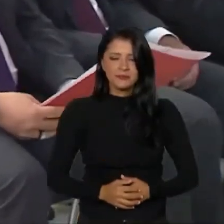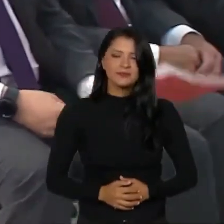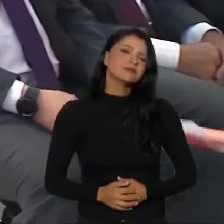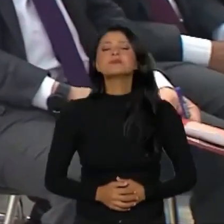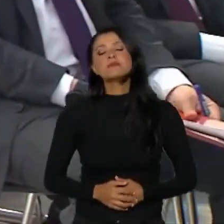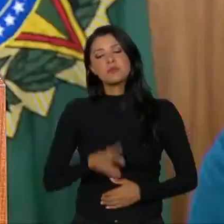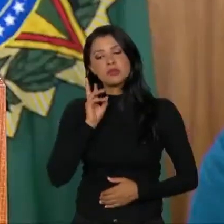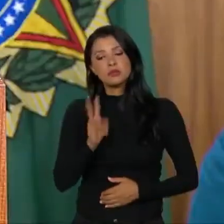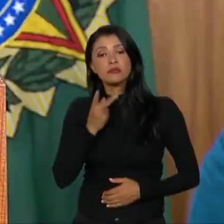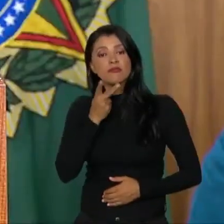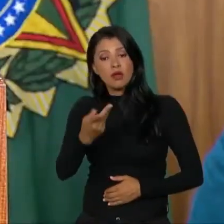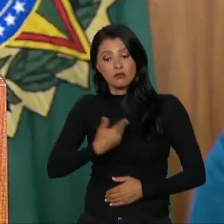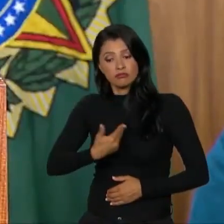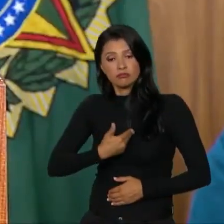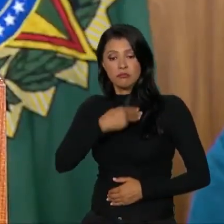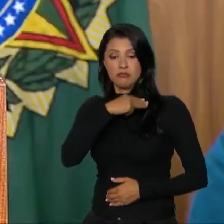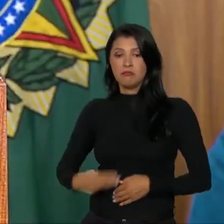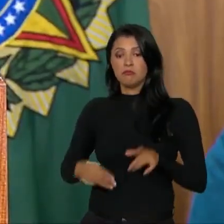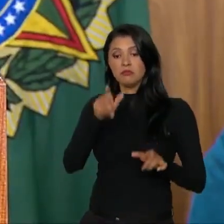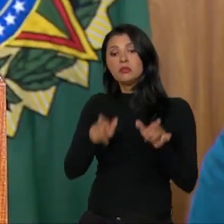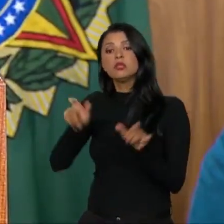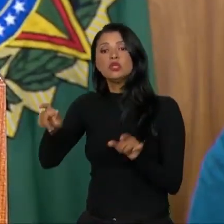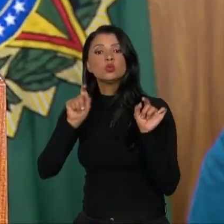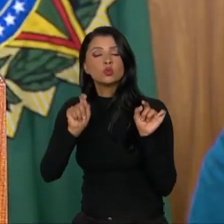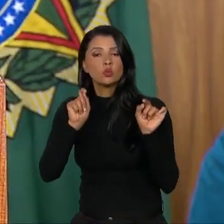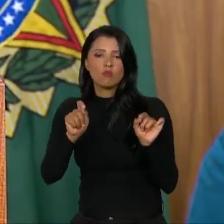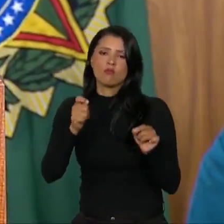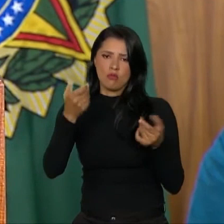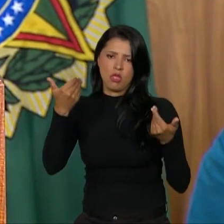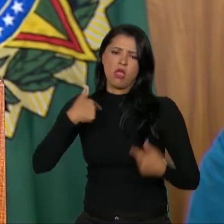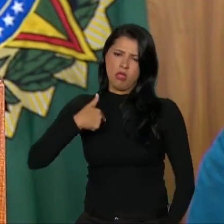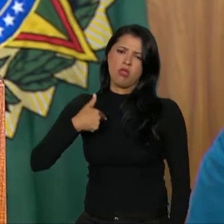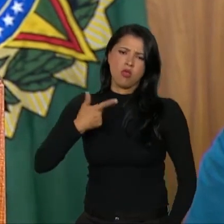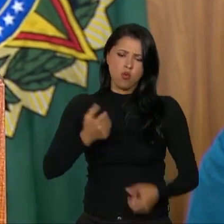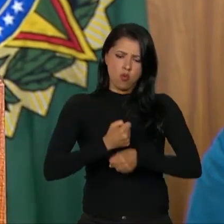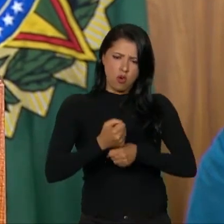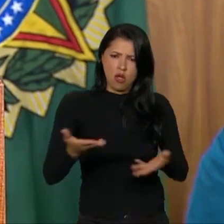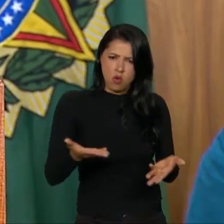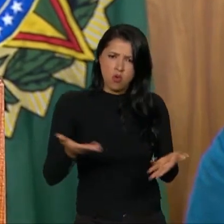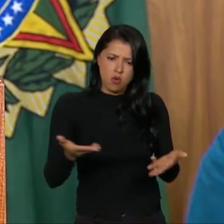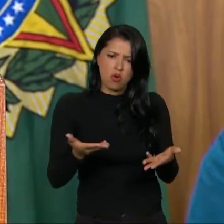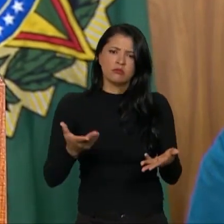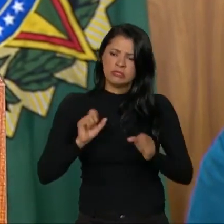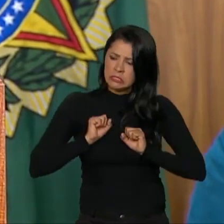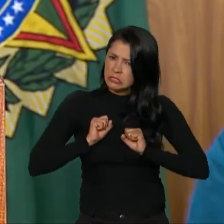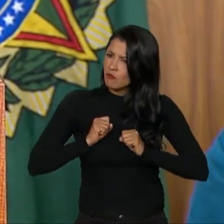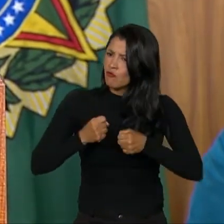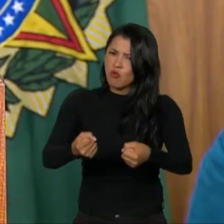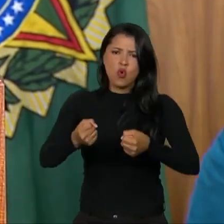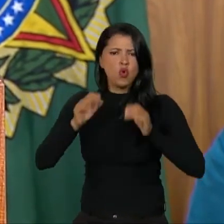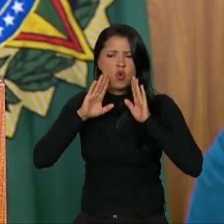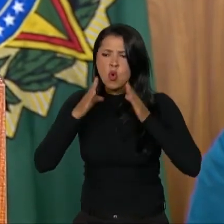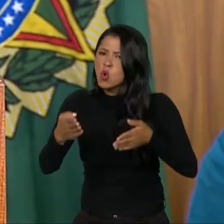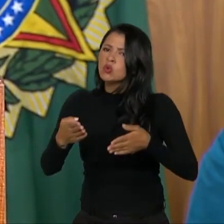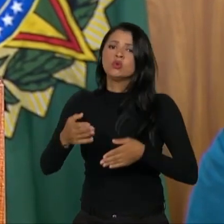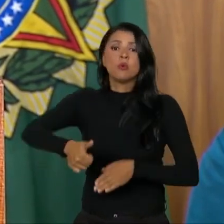Tenho dito aos companheiros ministros que eu, esse ano, dediquei muito o meu